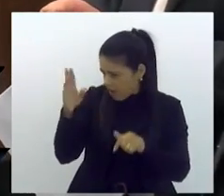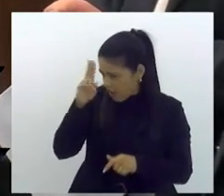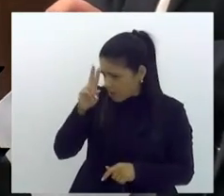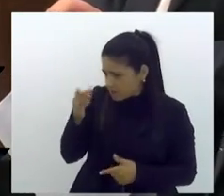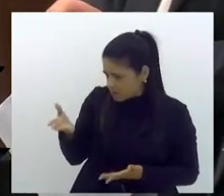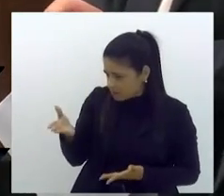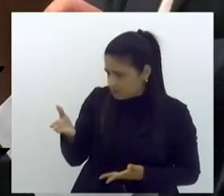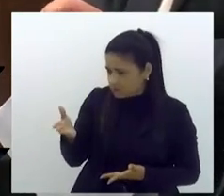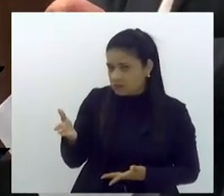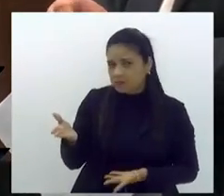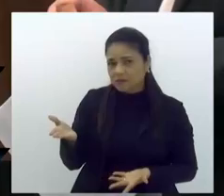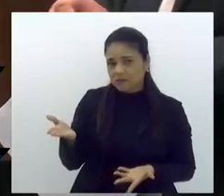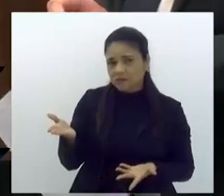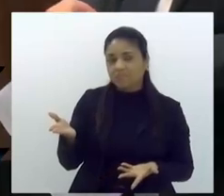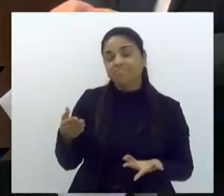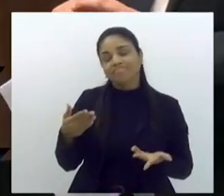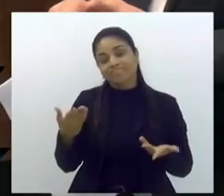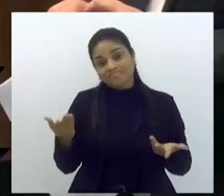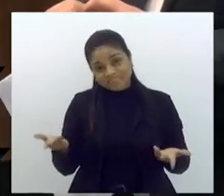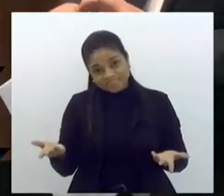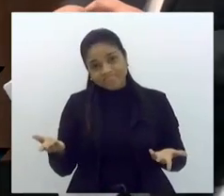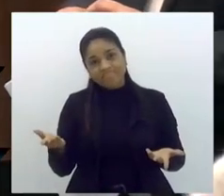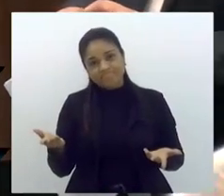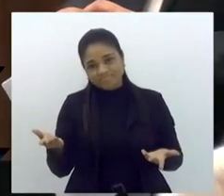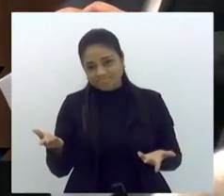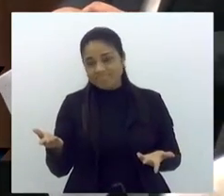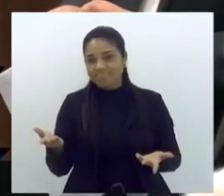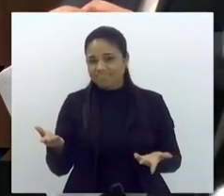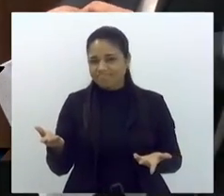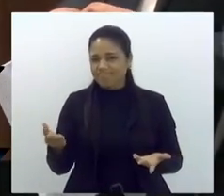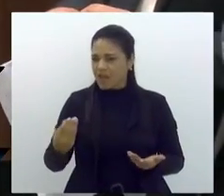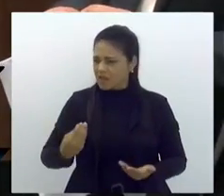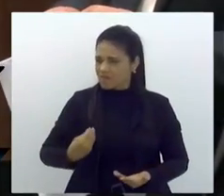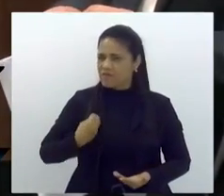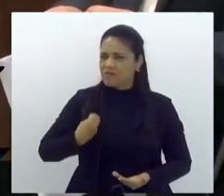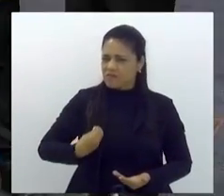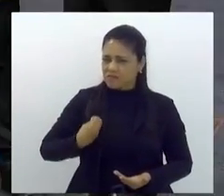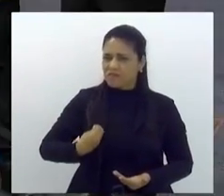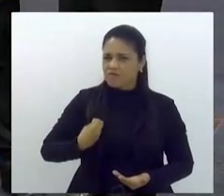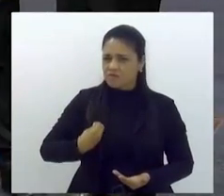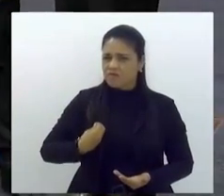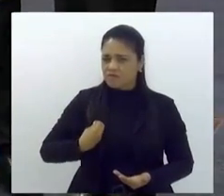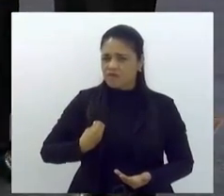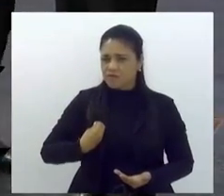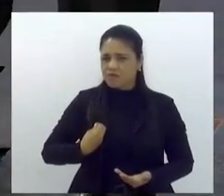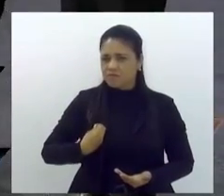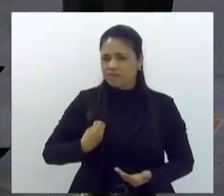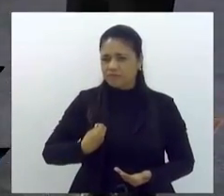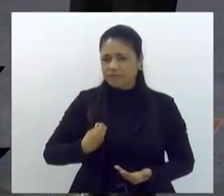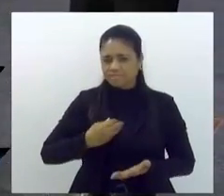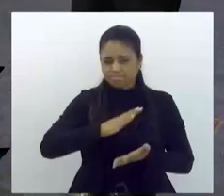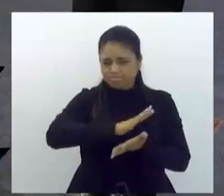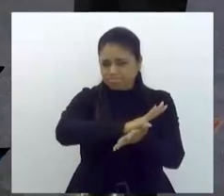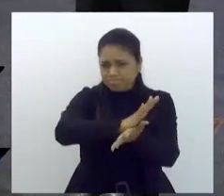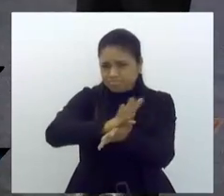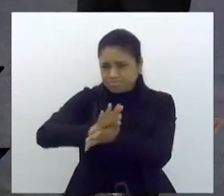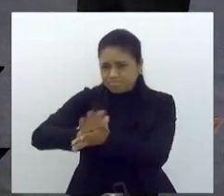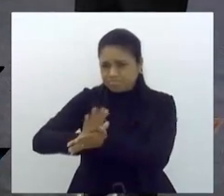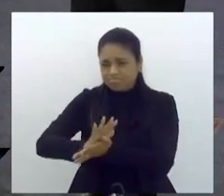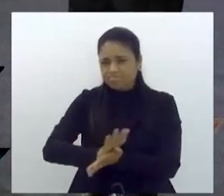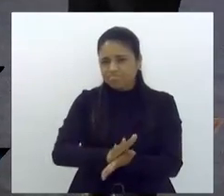disso pois é pois é você vê que tá viva né essa esse preconceito essa intolerância